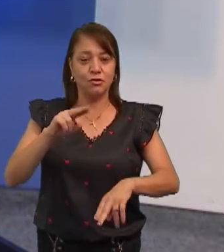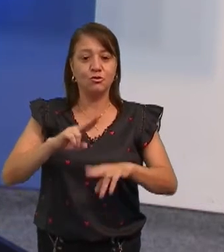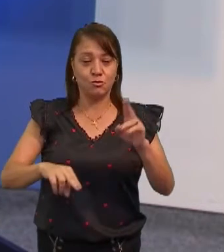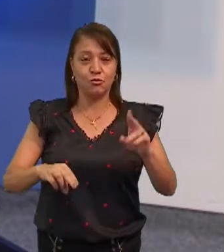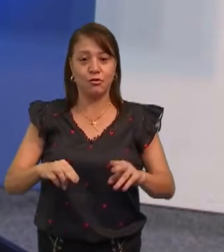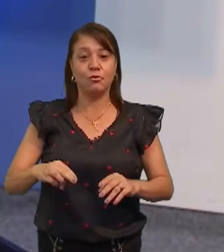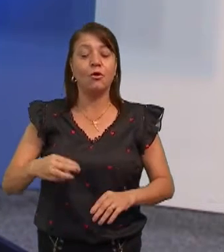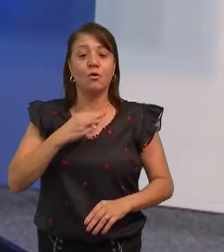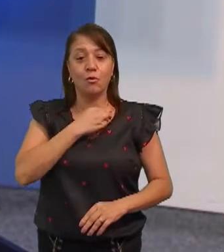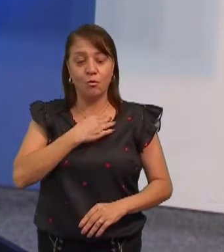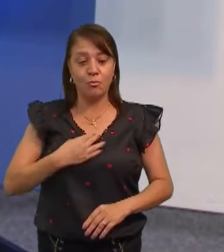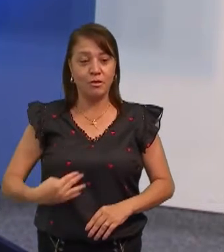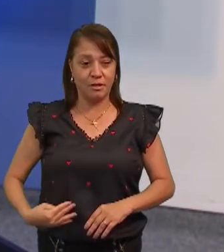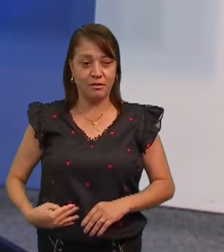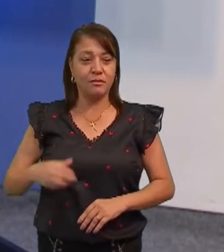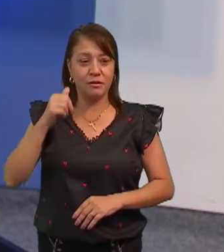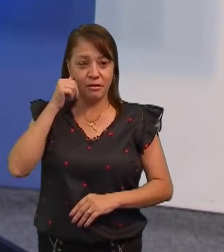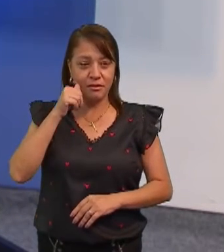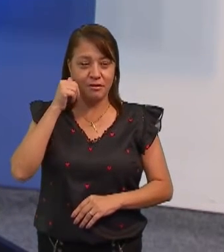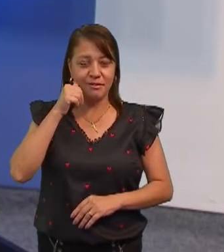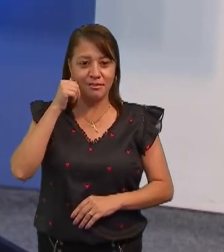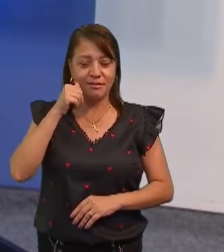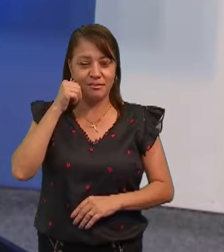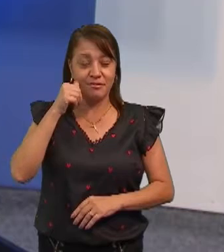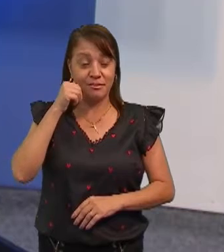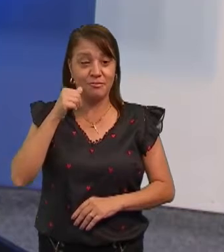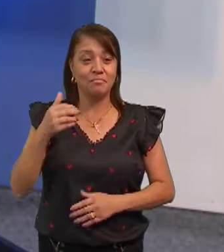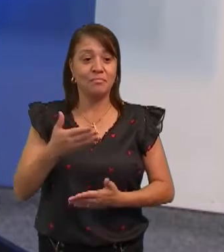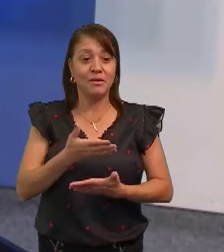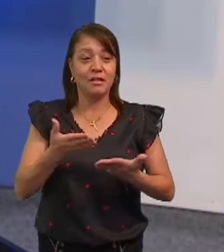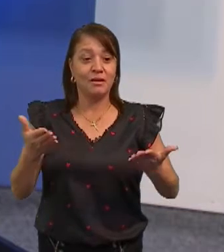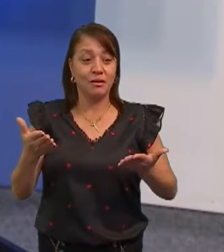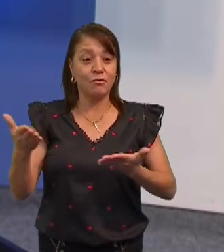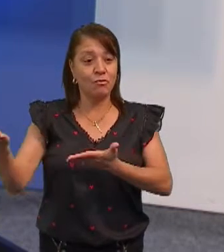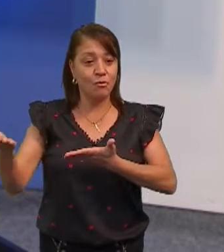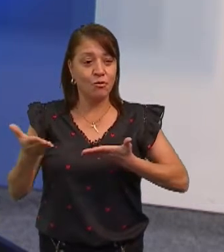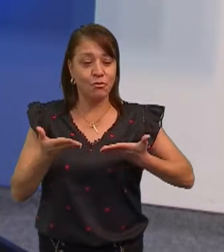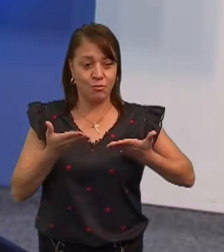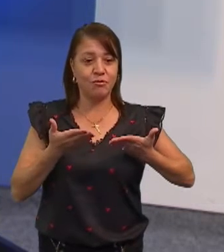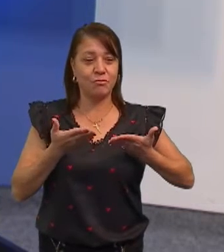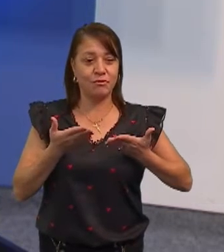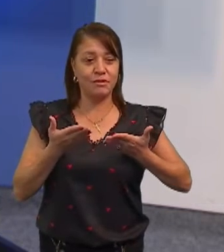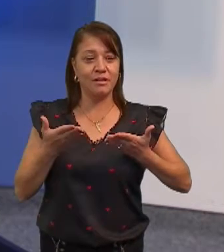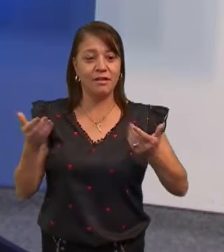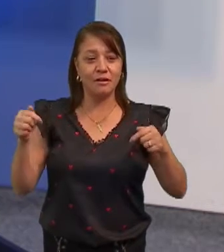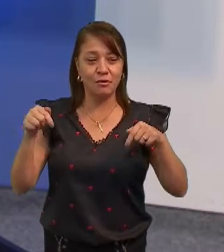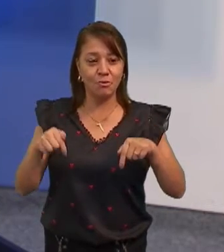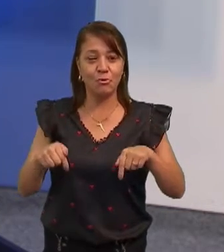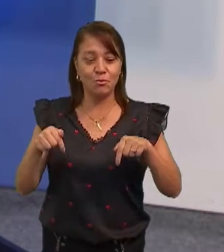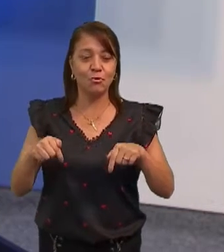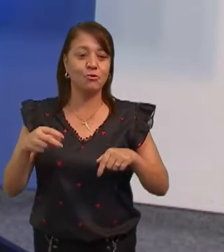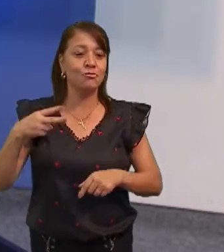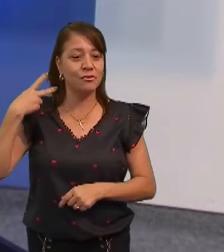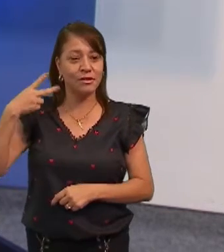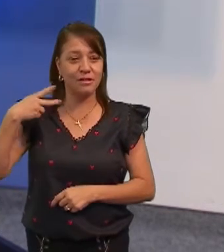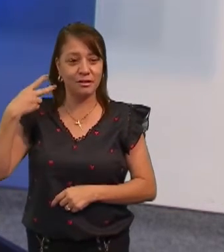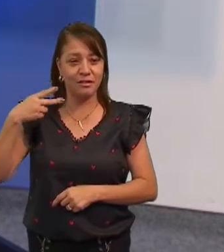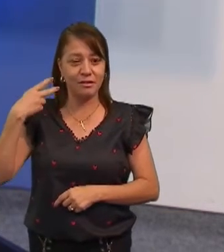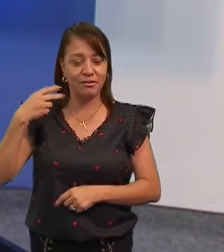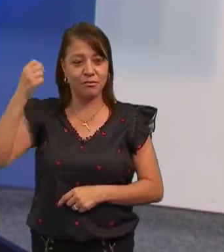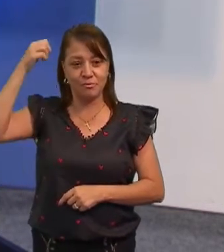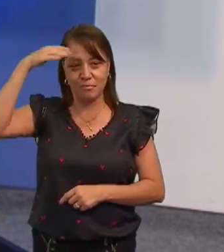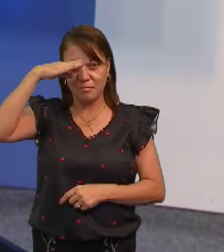nisia Trindade E sobre isso o nosso convidado hoje sobre isso eu vou conversar com o convidado especial de hoje que é o vereador Marlon